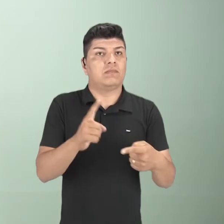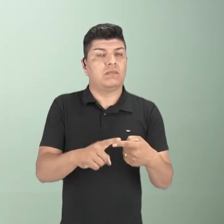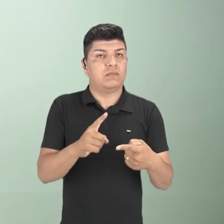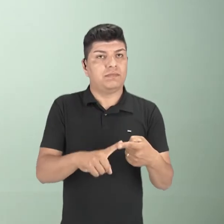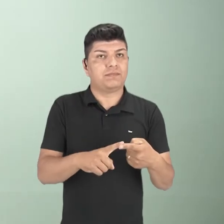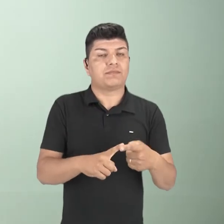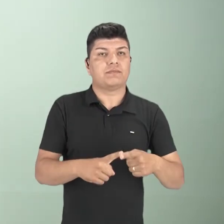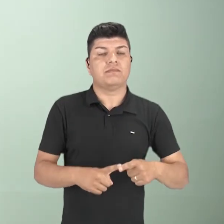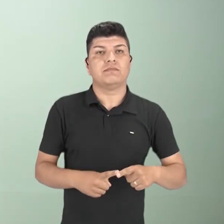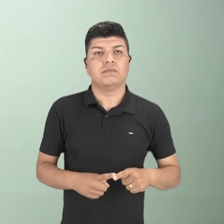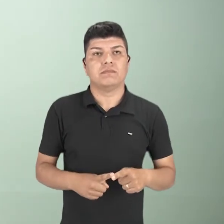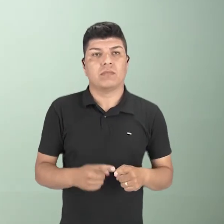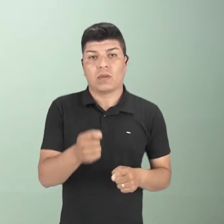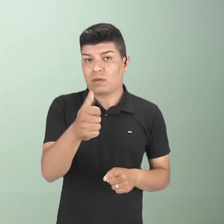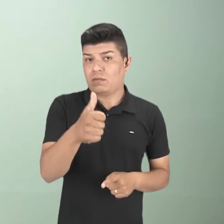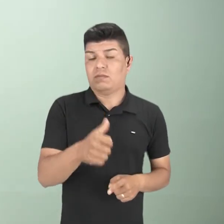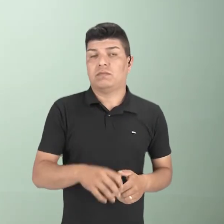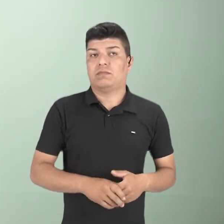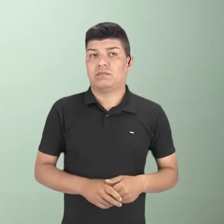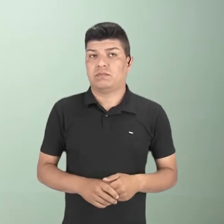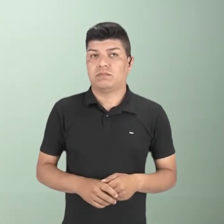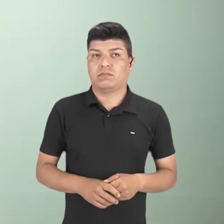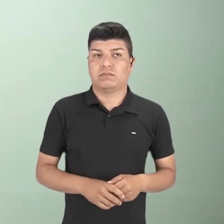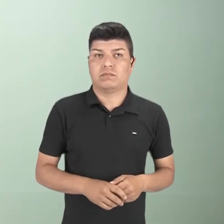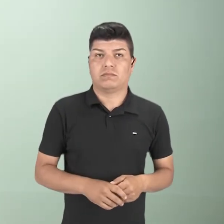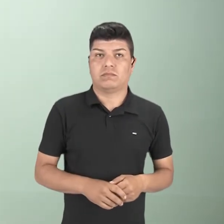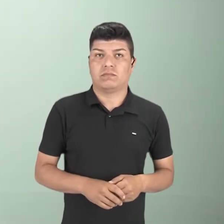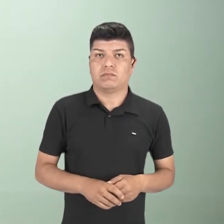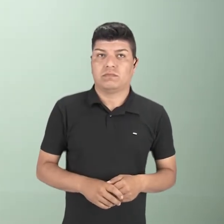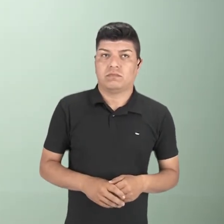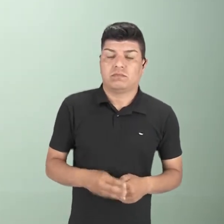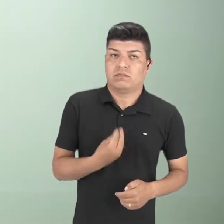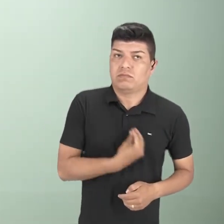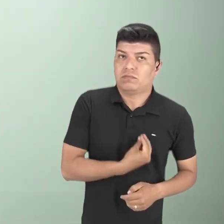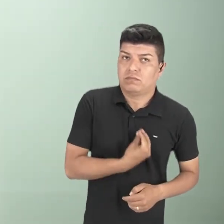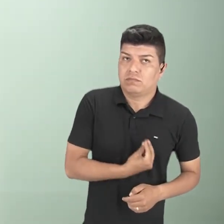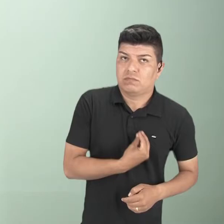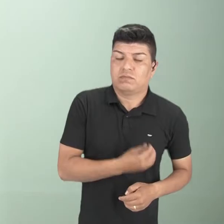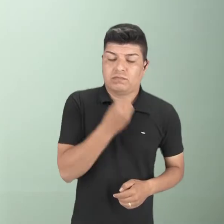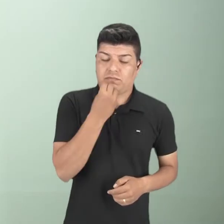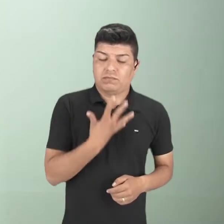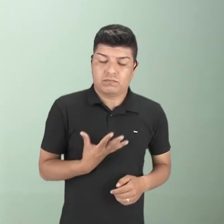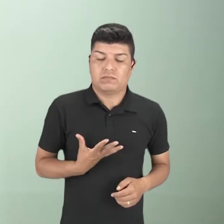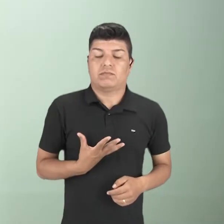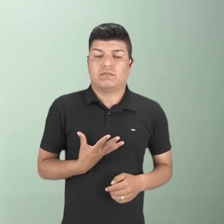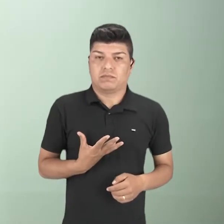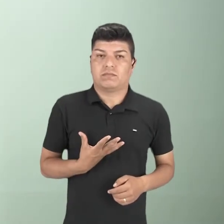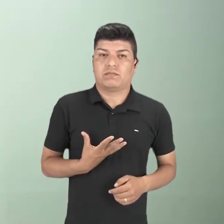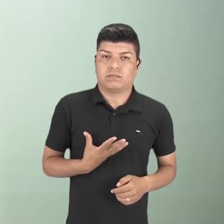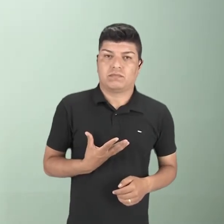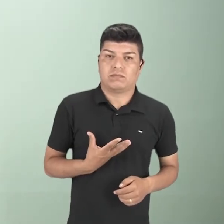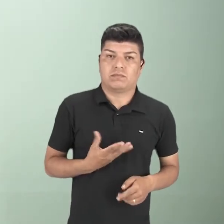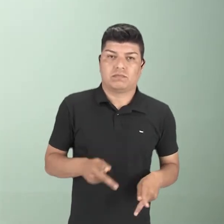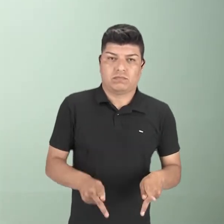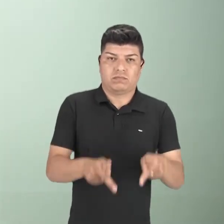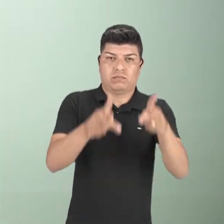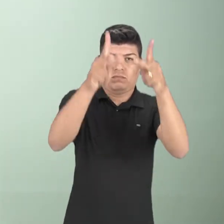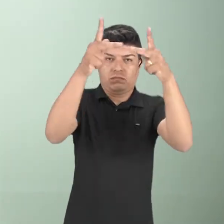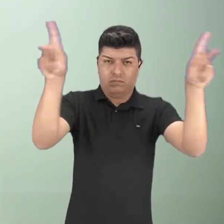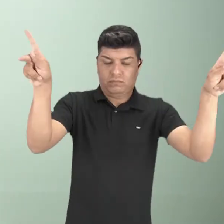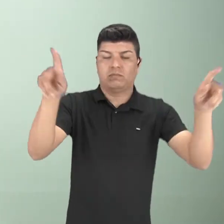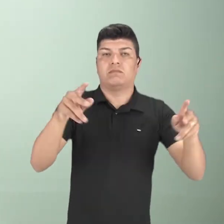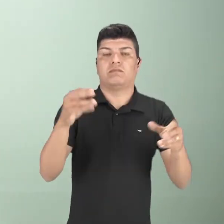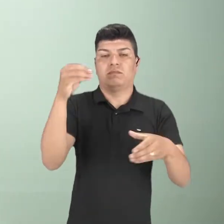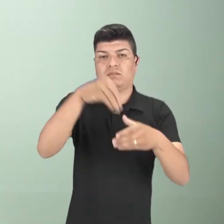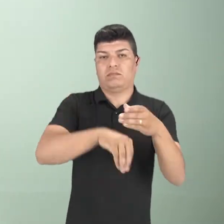porque poucos, vamos dizer assim, vivendo de boa lá nos seus palácios, dentro